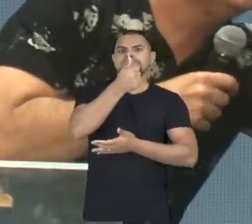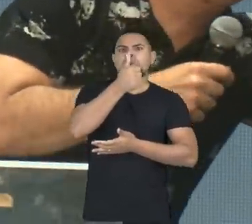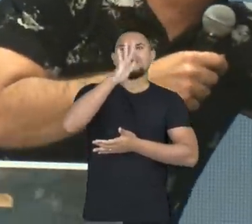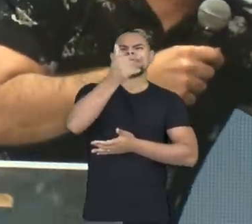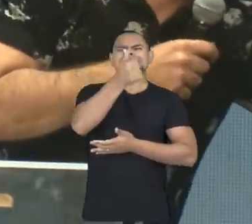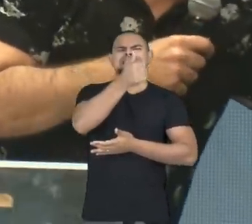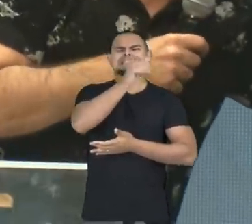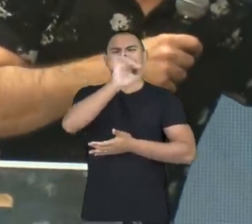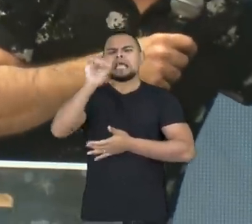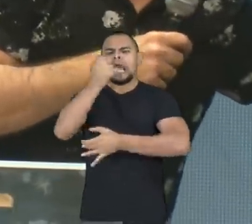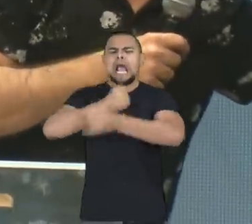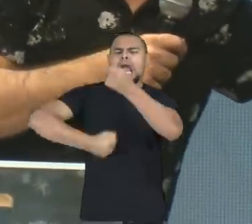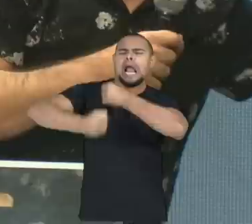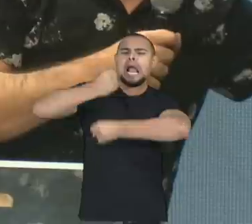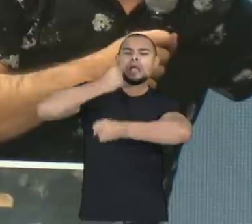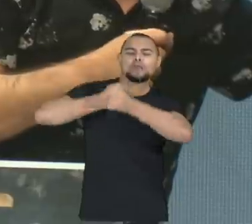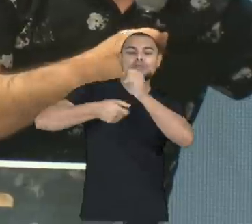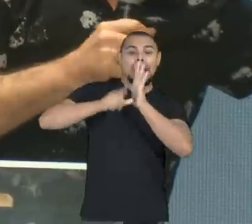de Cristo.